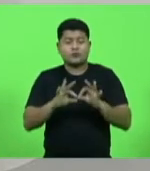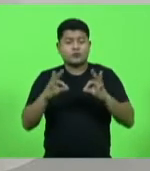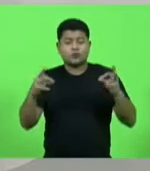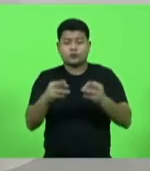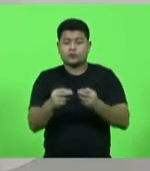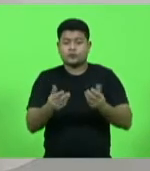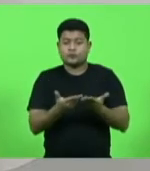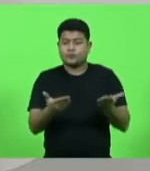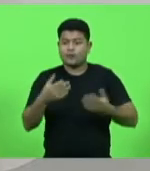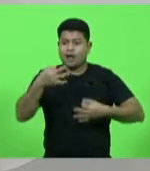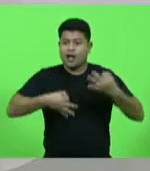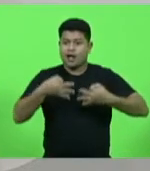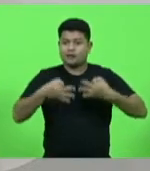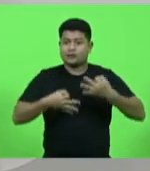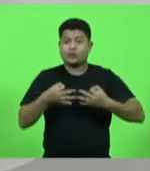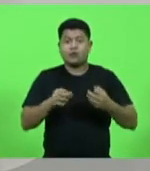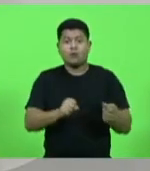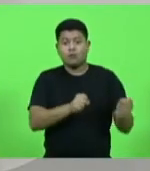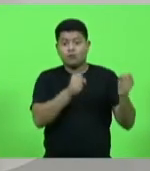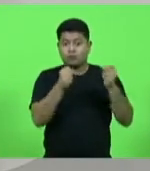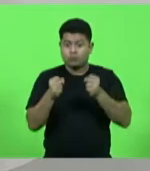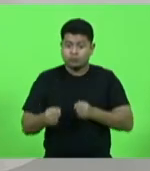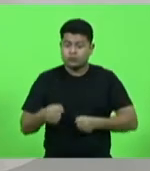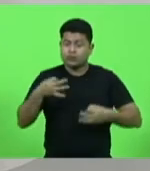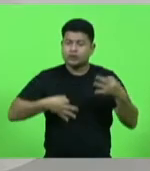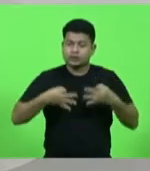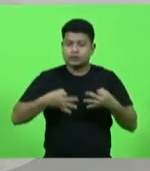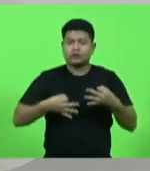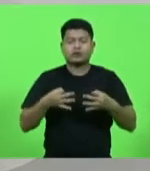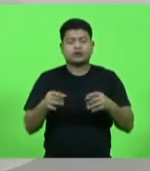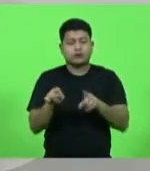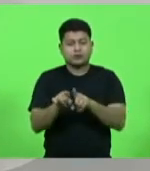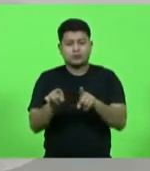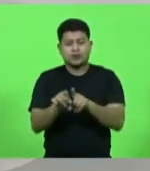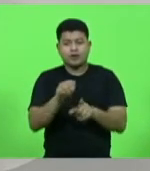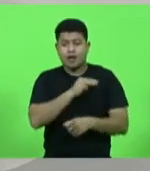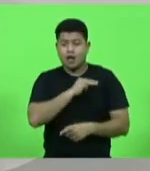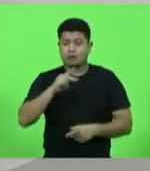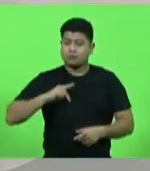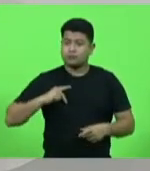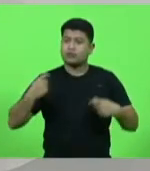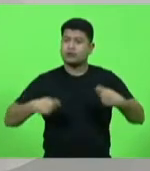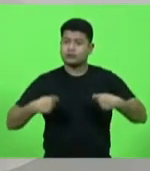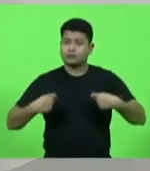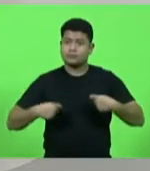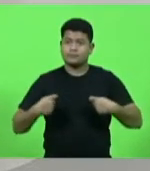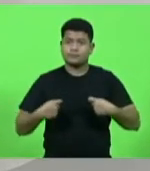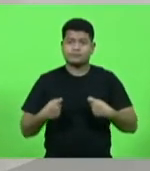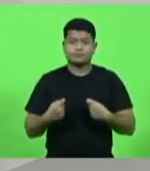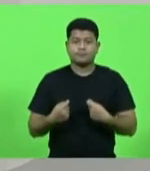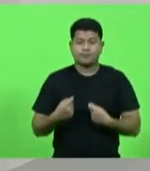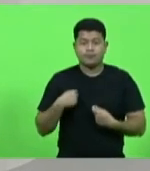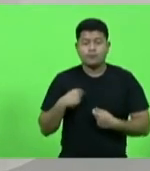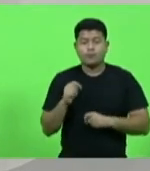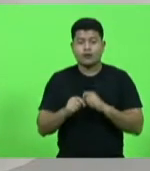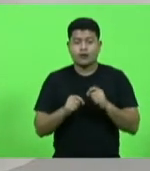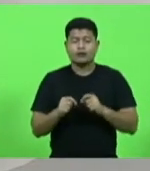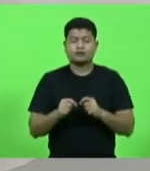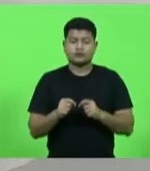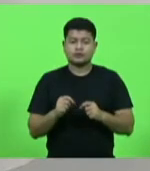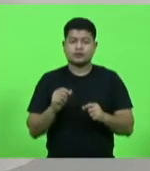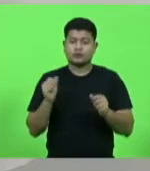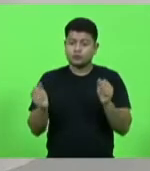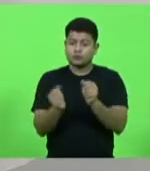justiça, o Poder Judiciário, o Ministério Público têm que encontrar meios de se fazer presentes. E o que que nós fizemos? Uma